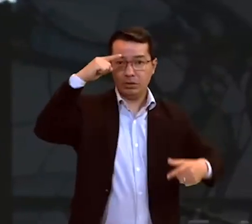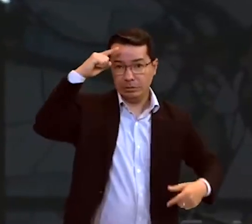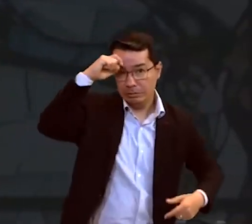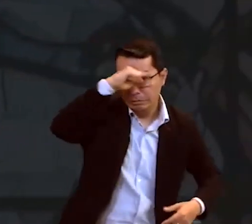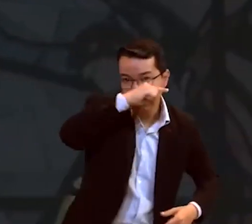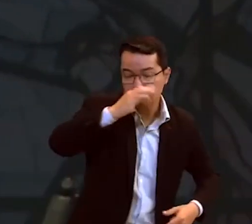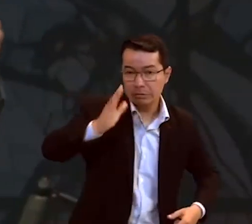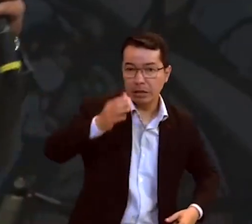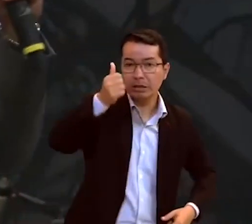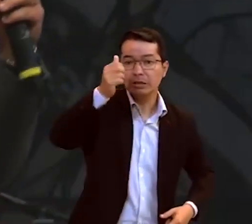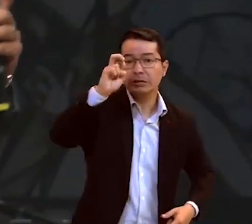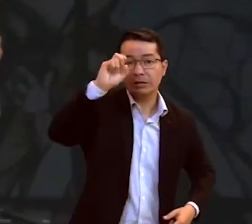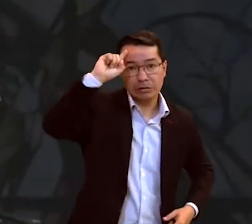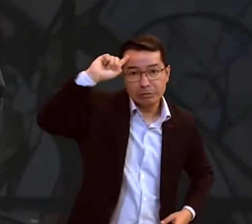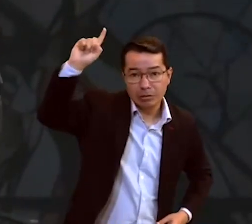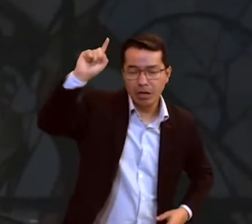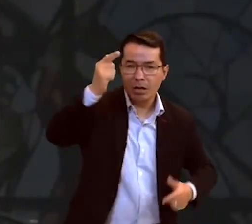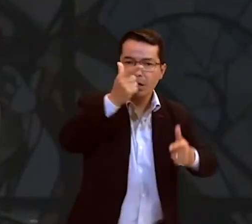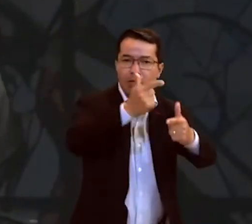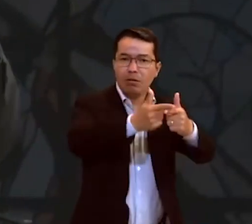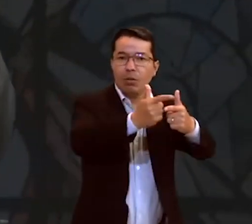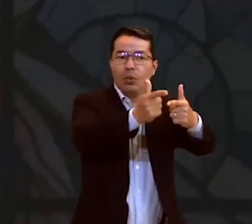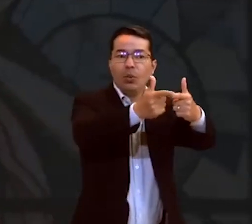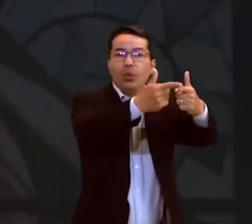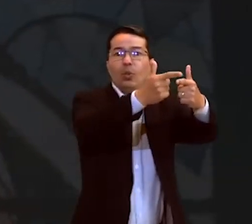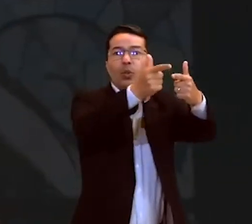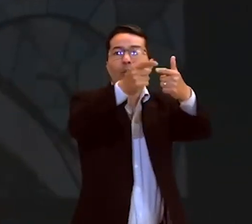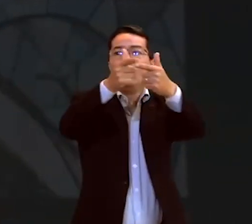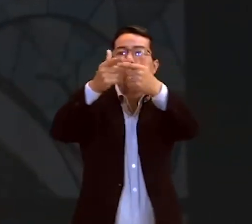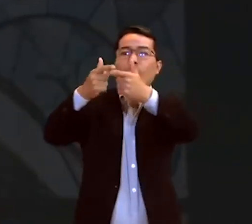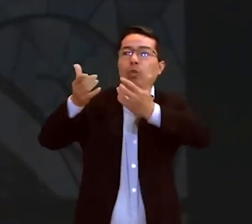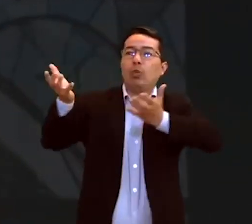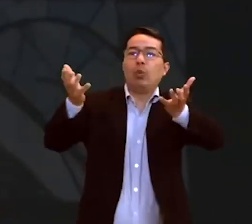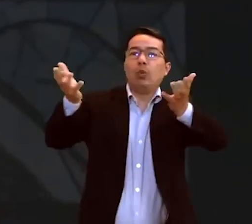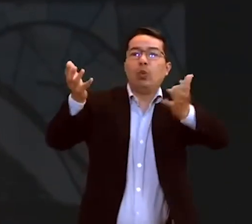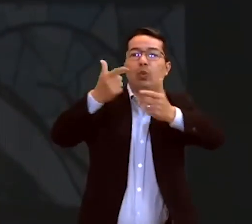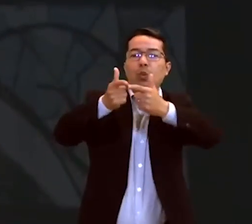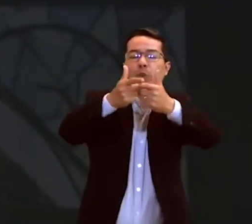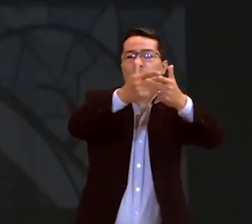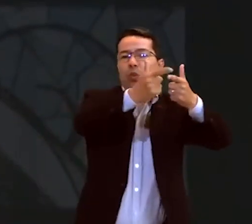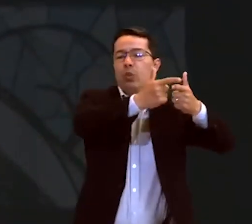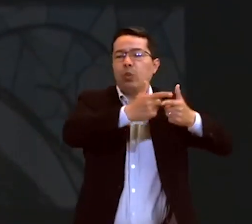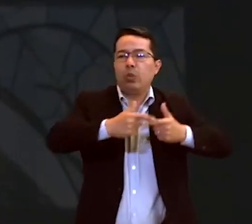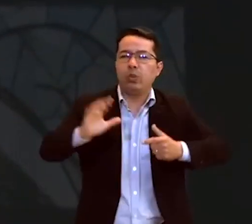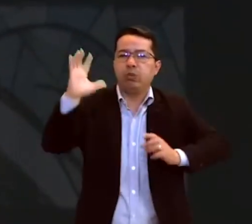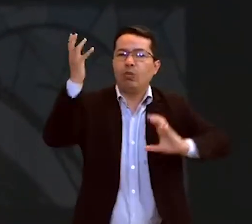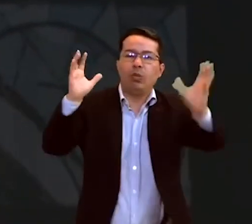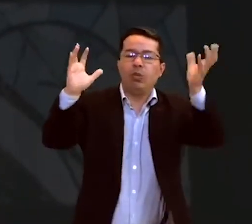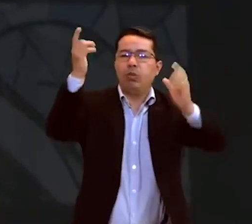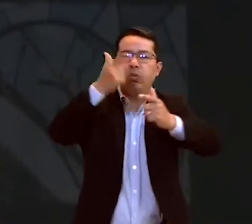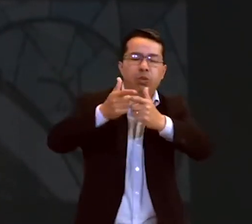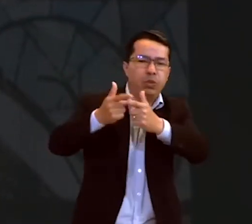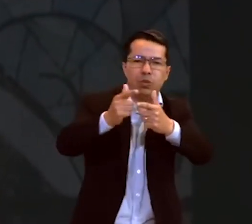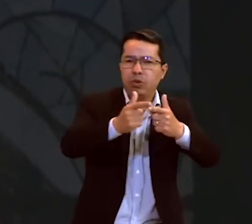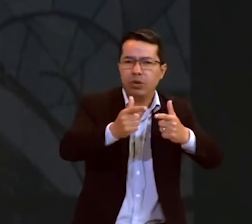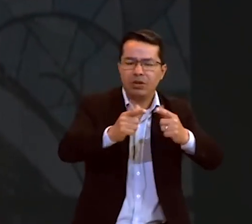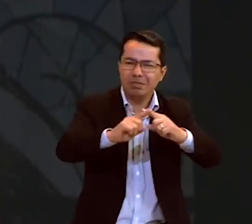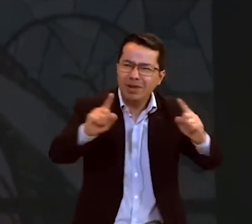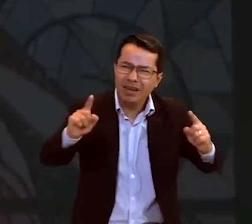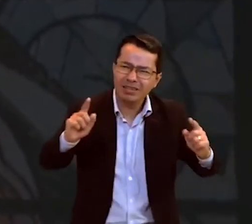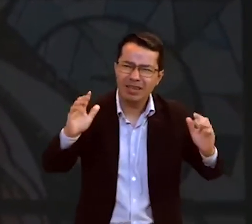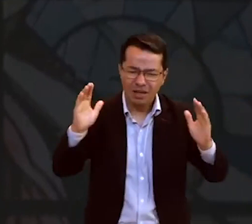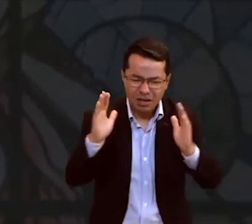dias. E aí a palavra de Deus vai nos lembrar que nesses momentos, nessas circunstâncias da vida,